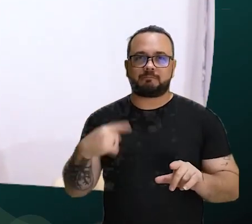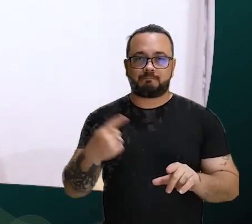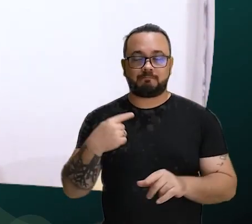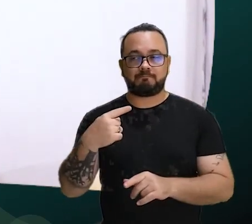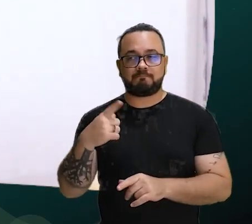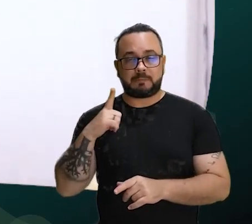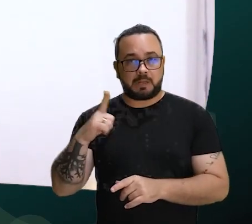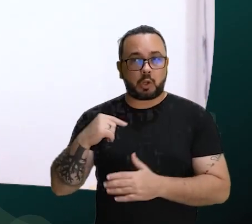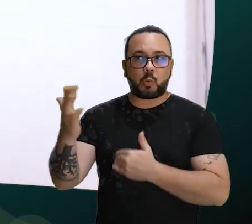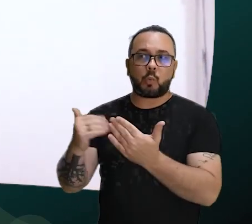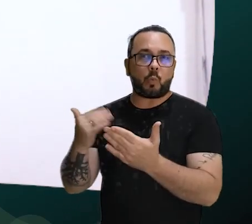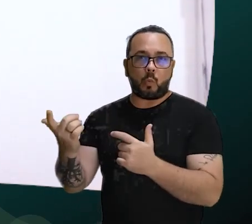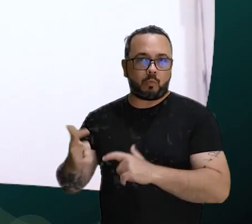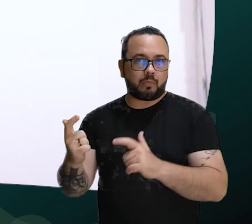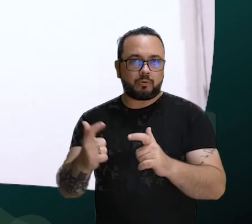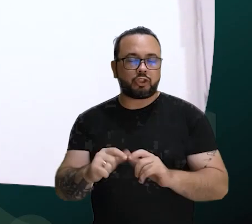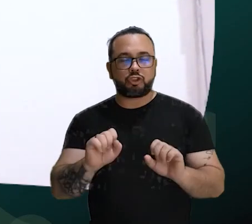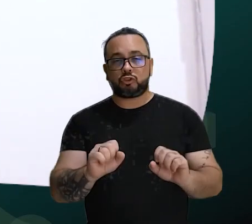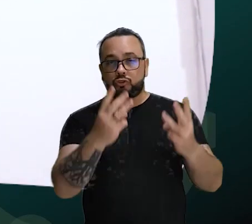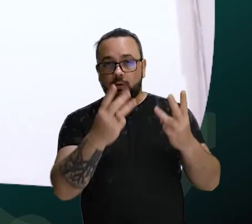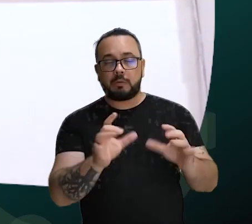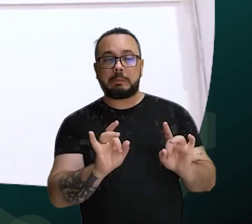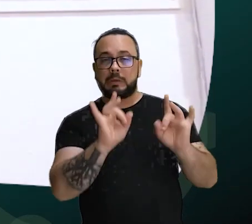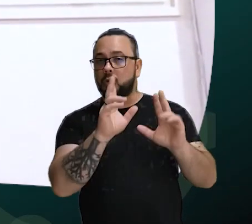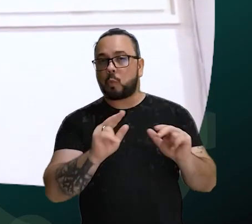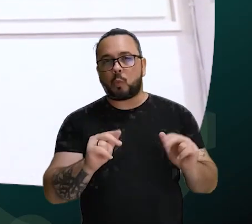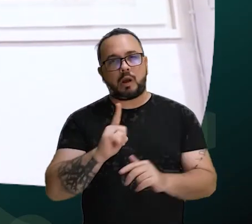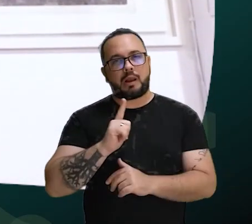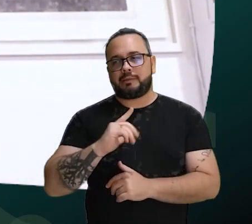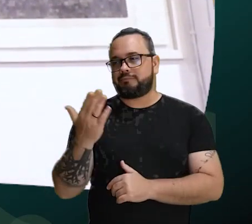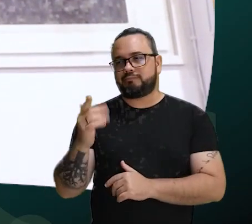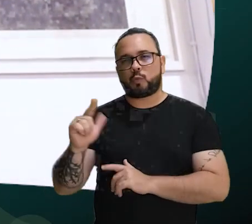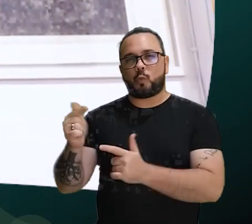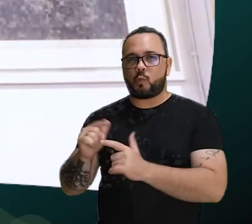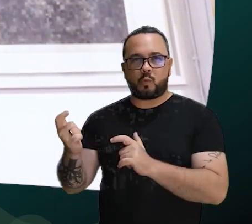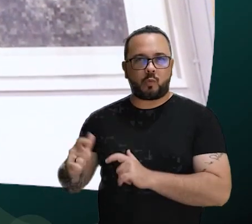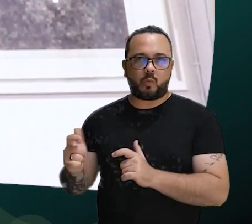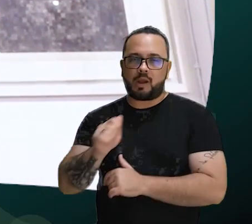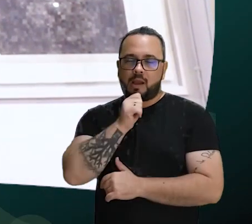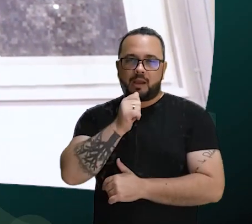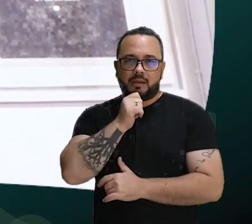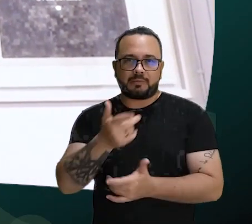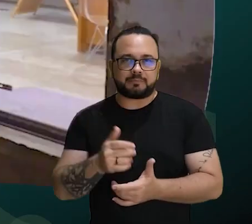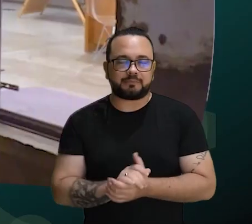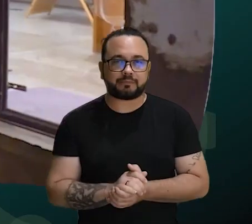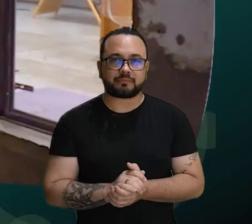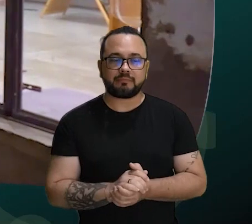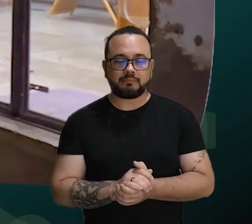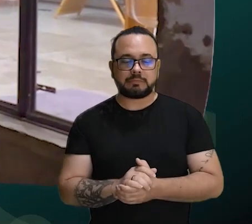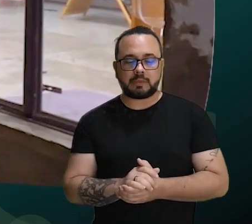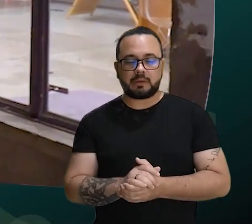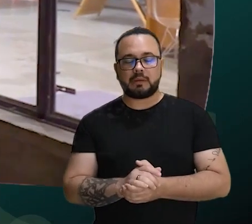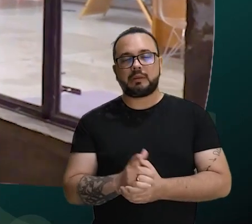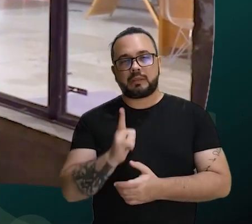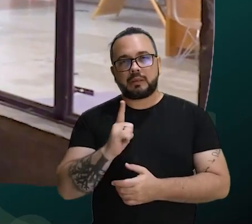gente encontraria em outras casas. São shows especiais, shows que nunca aconteceram, encontros que nunca foram feitos. E isso vale